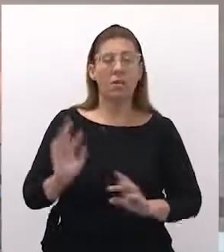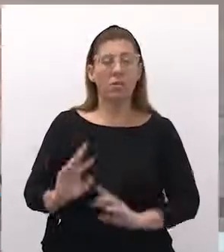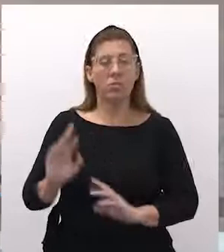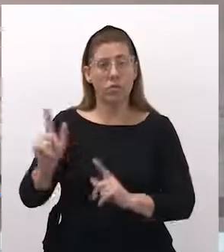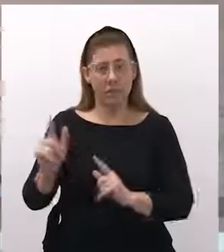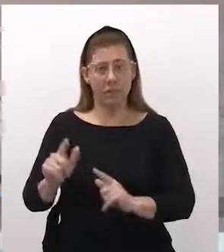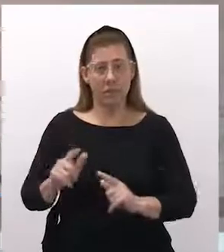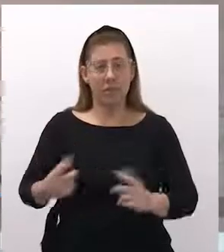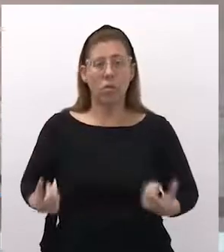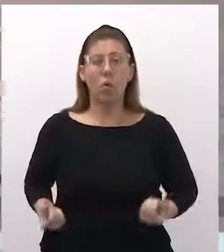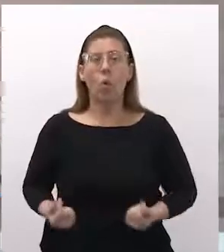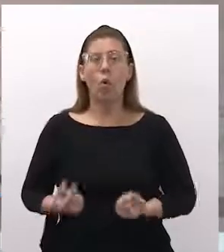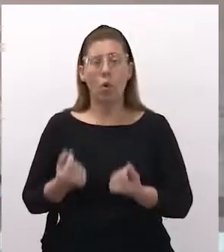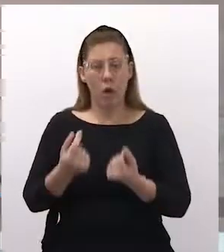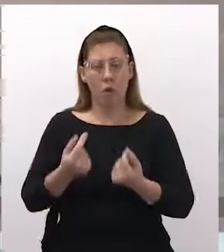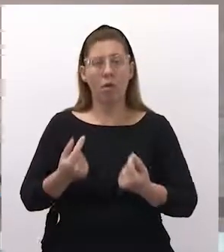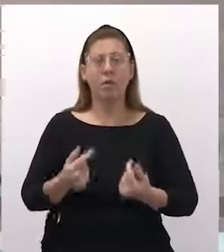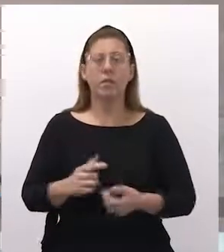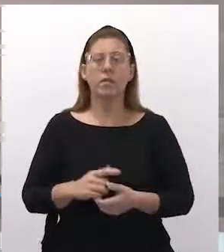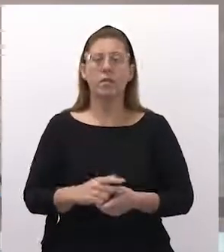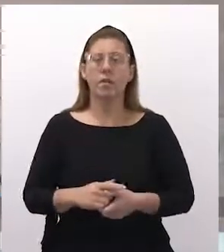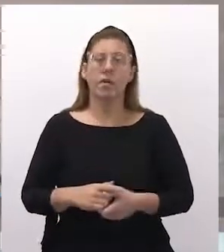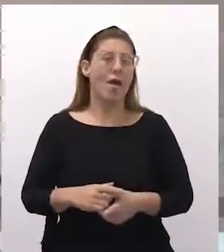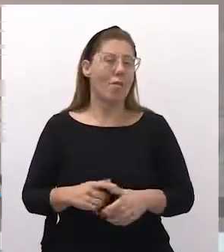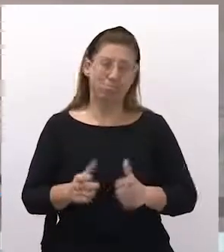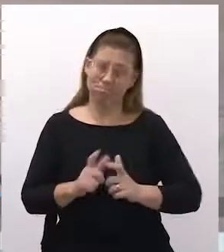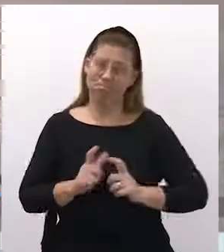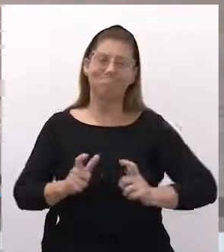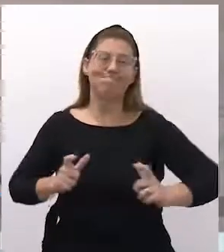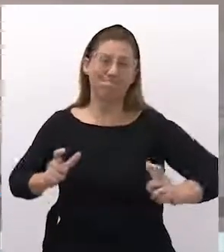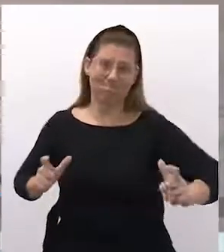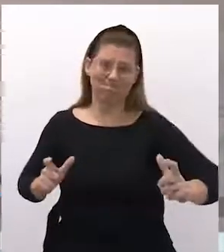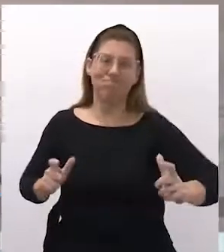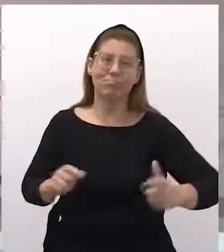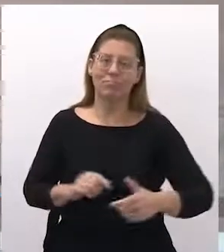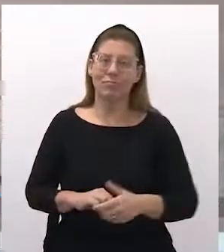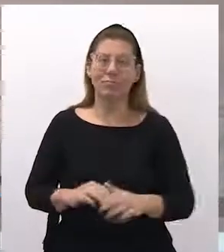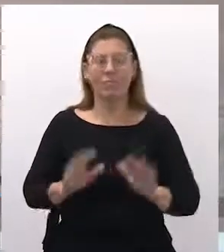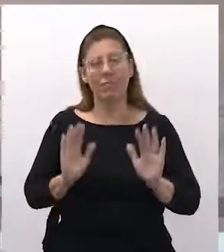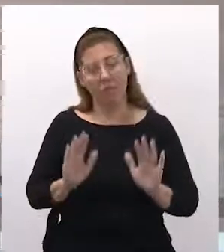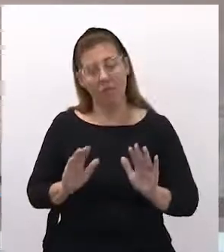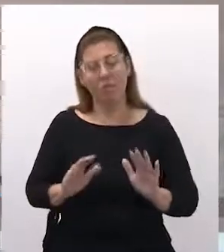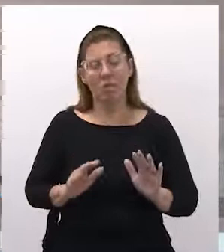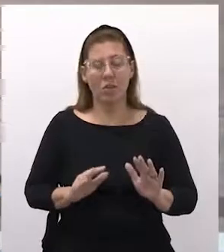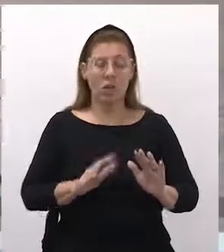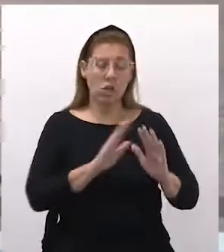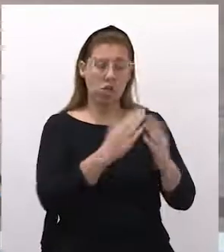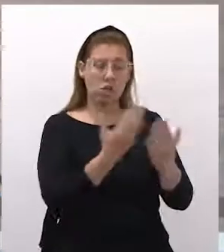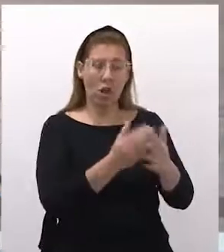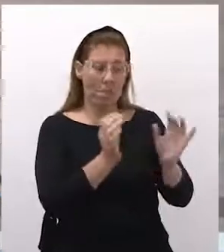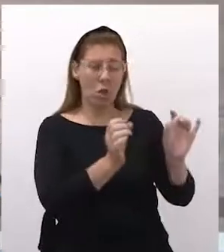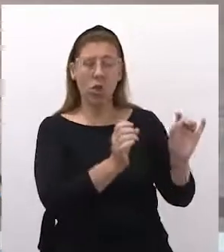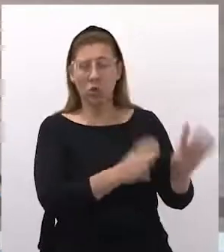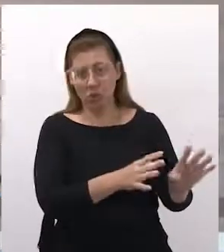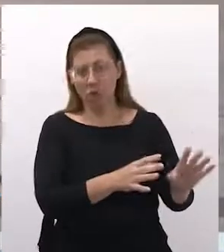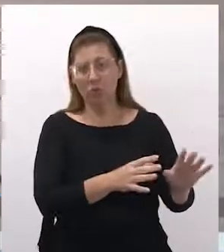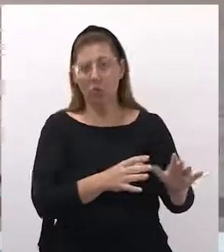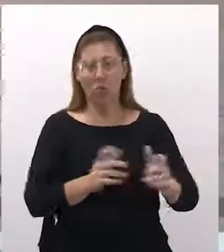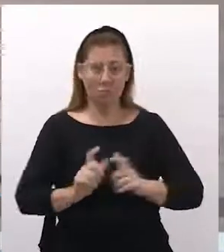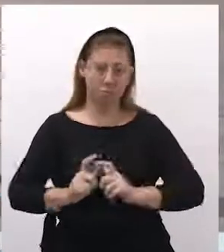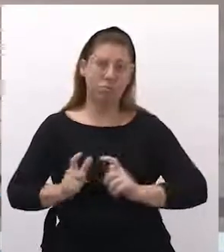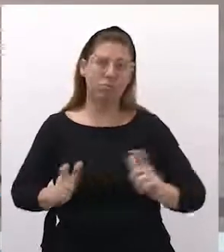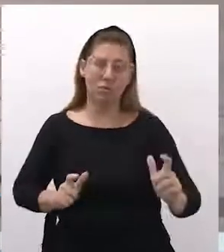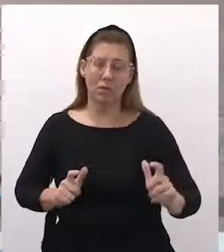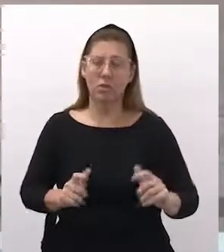da renda que isso vai impactar é algo imenso, né? Enfim, então a evasão escolar vai ter impacto não